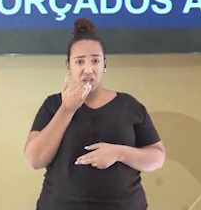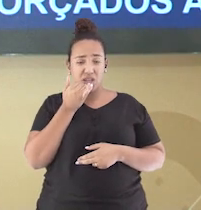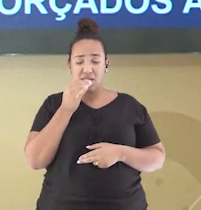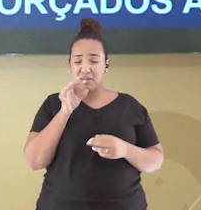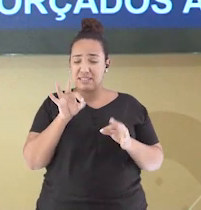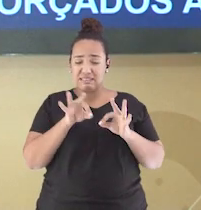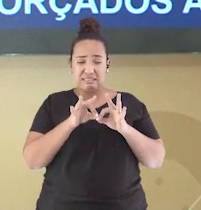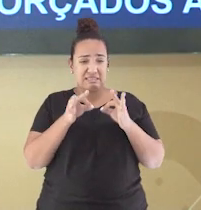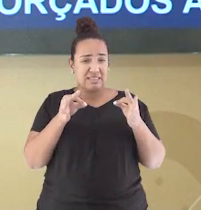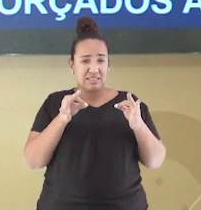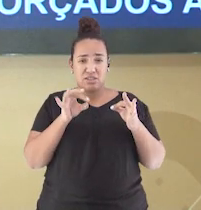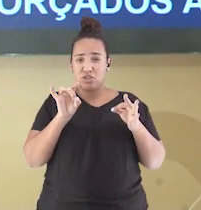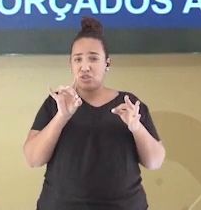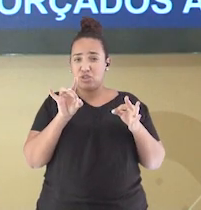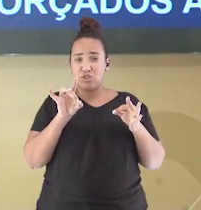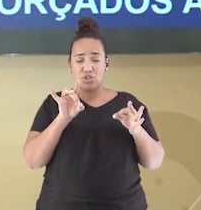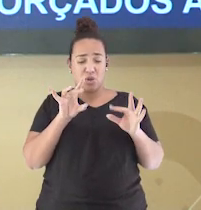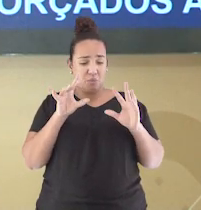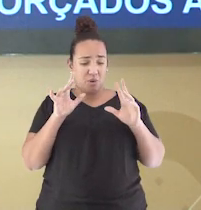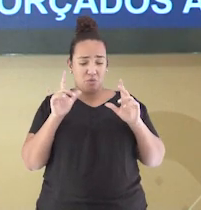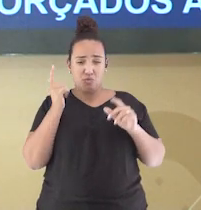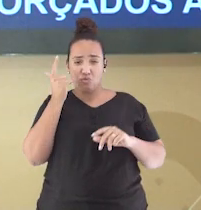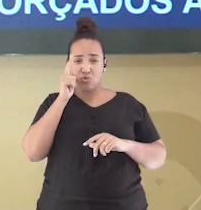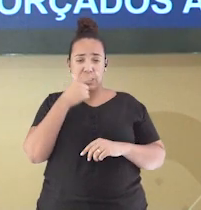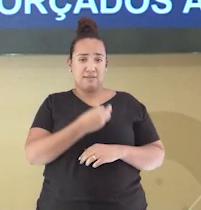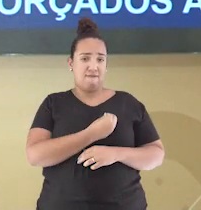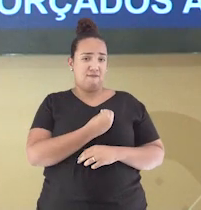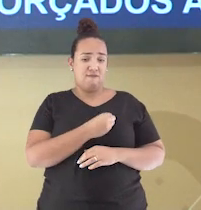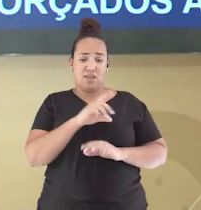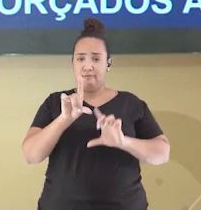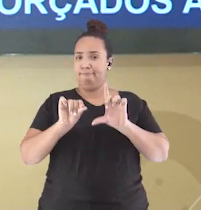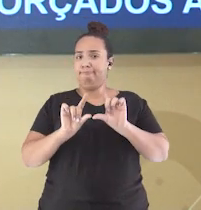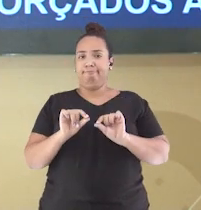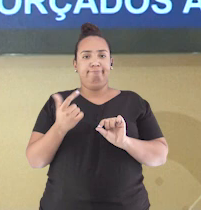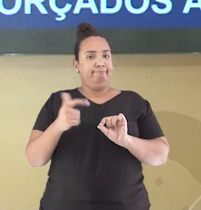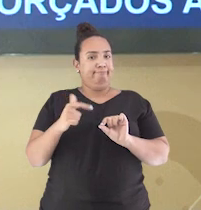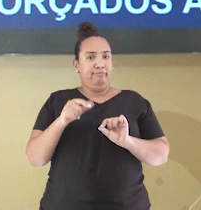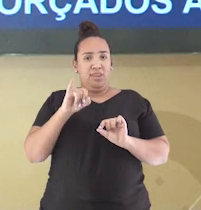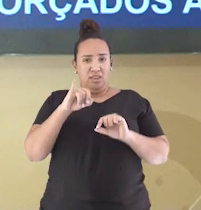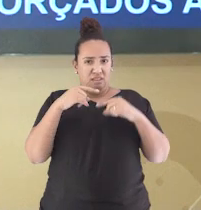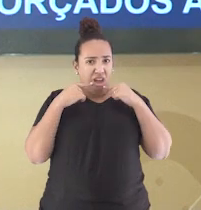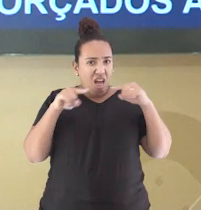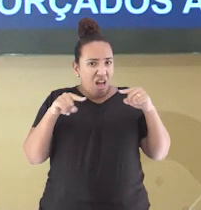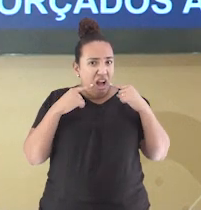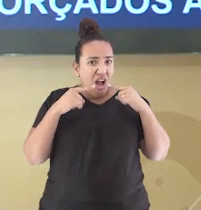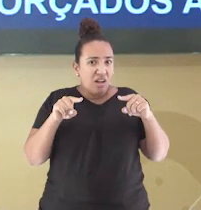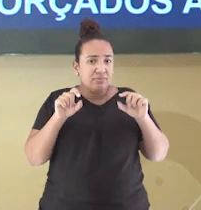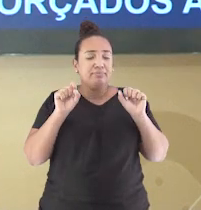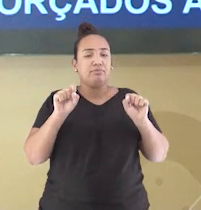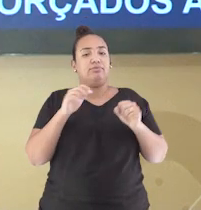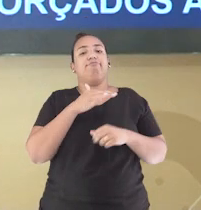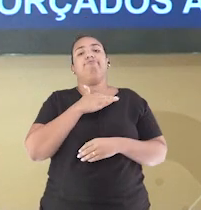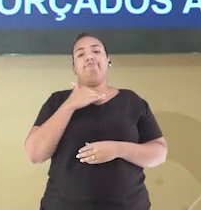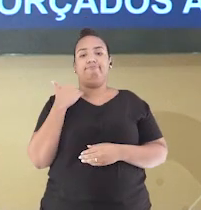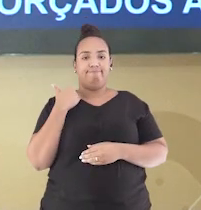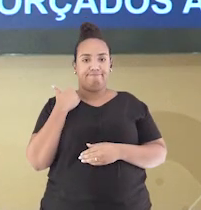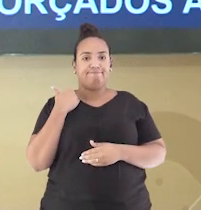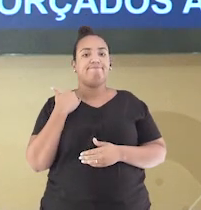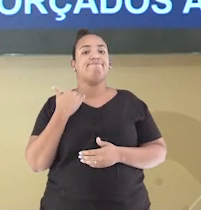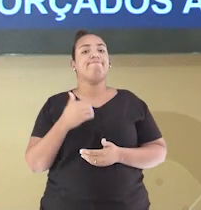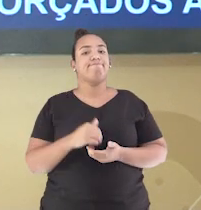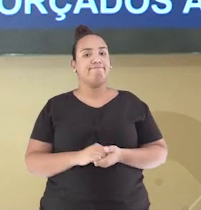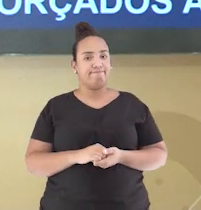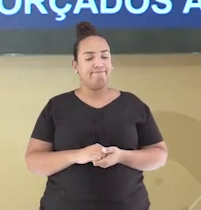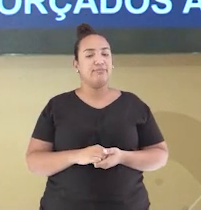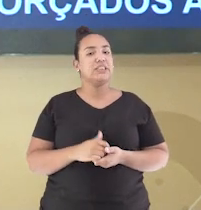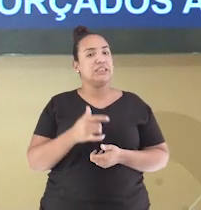salário, maltratam e proíbem de fazer qualquer outra coisa. A comida é o mínimo necessário para sobreviver, não tem nem direito